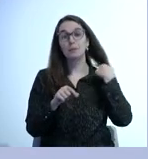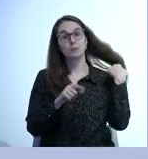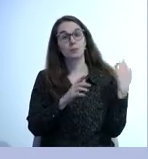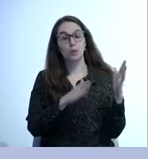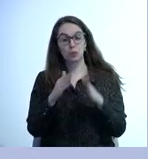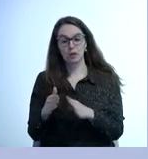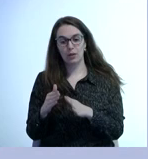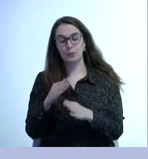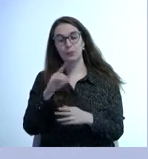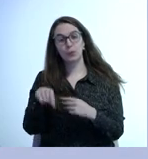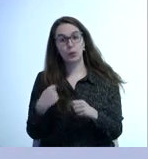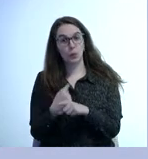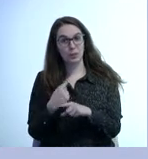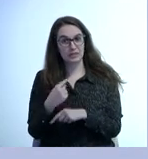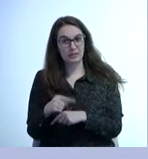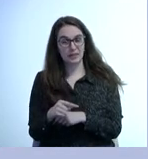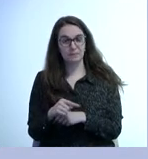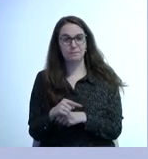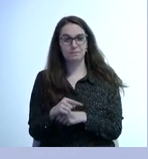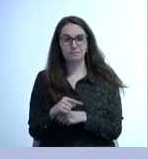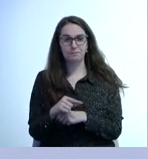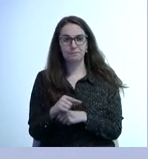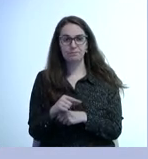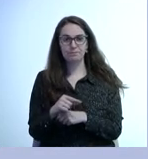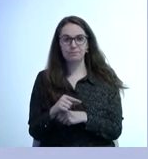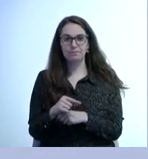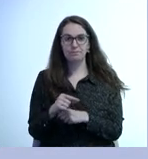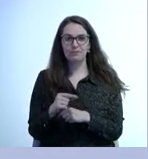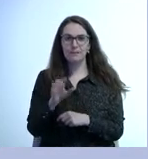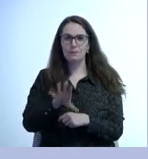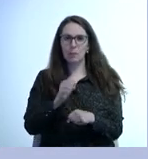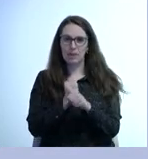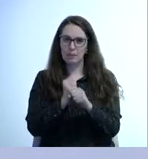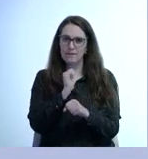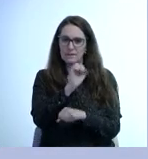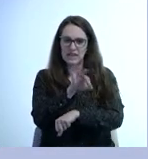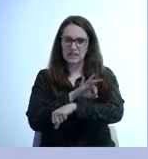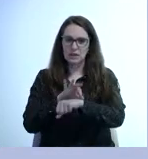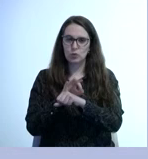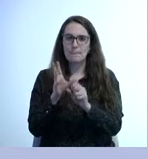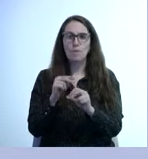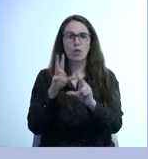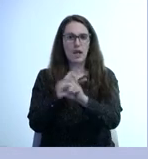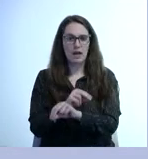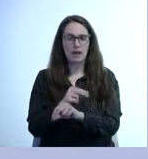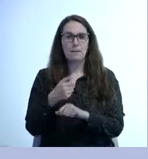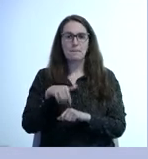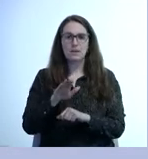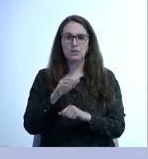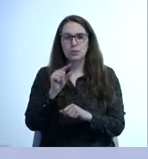para além disso, que era claramente uma linguagem da arquitetura moderna, mas